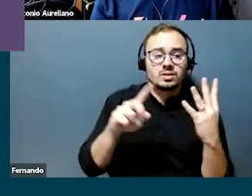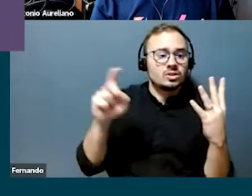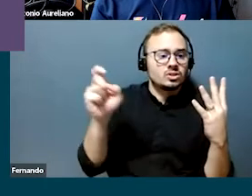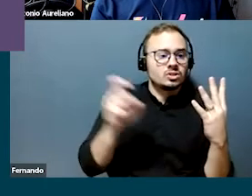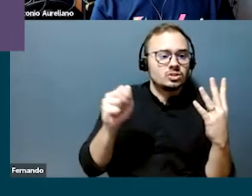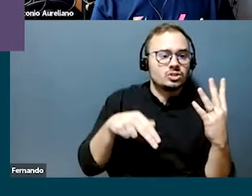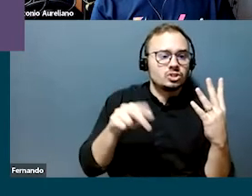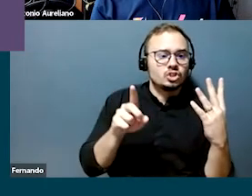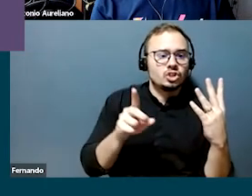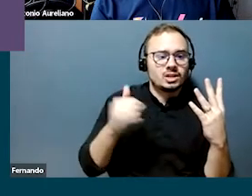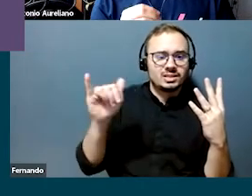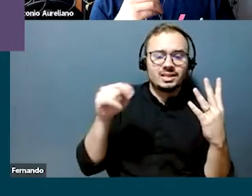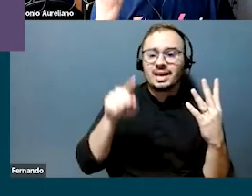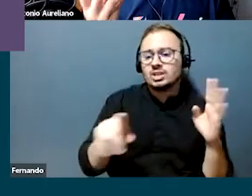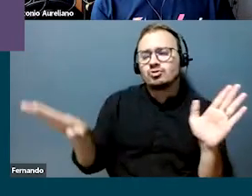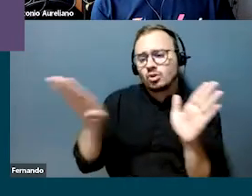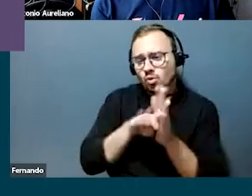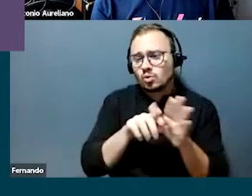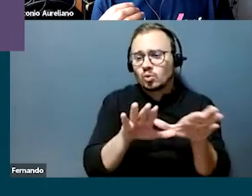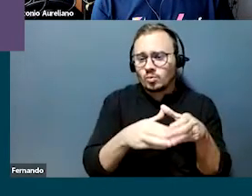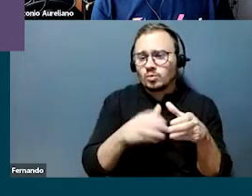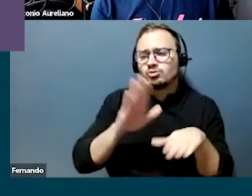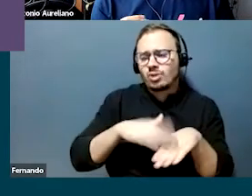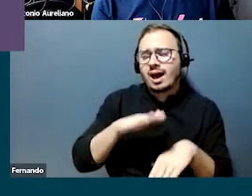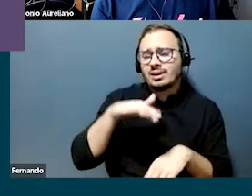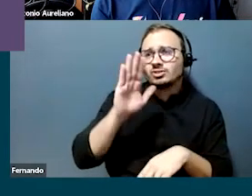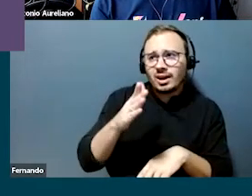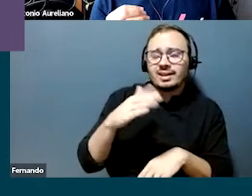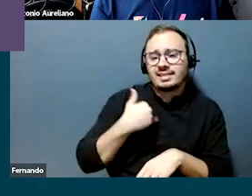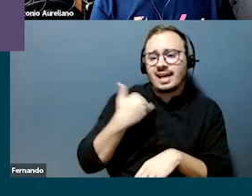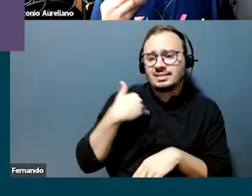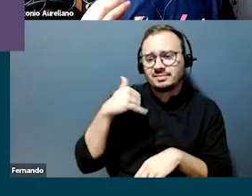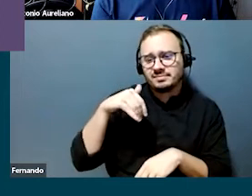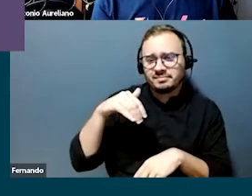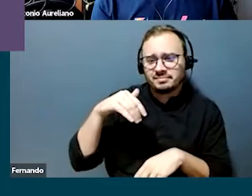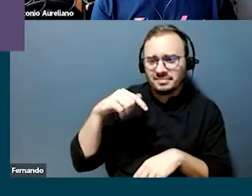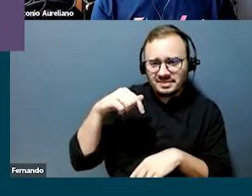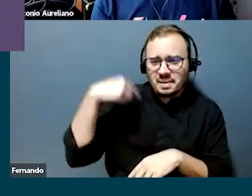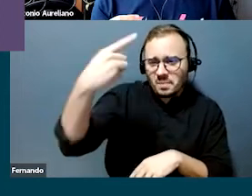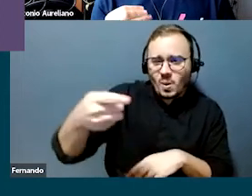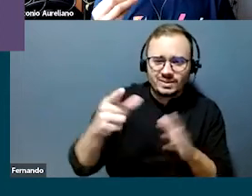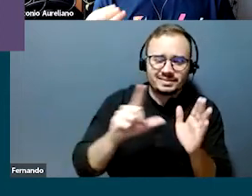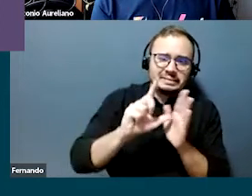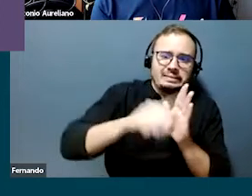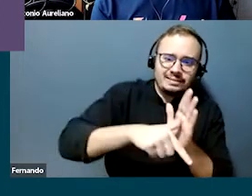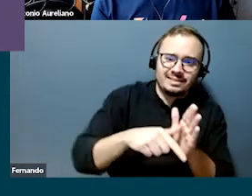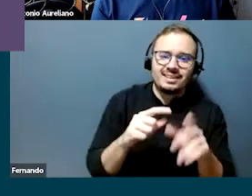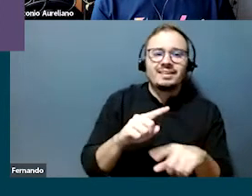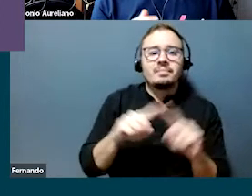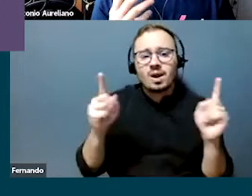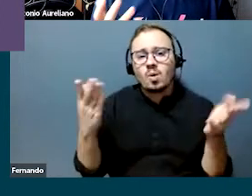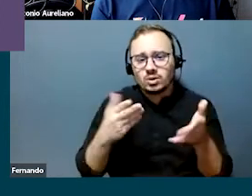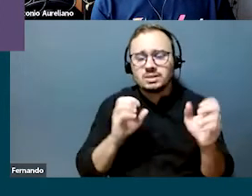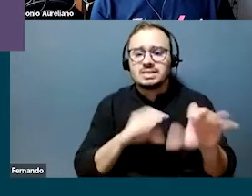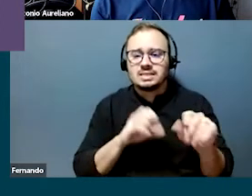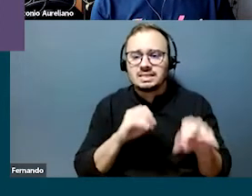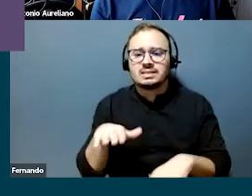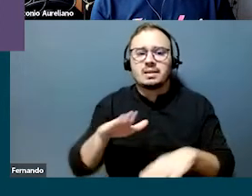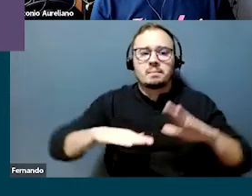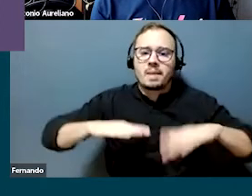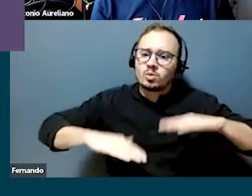Eroco Plantas, e Xande, que já chegou lá em Quebra-Baque maduro, já maior, mas teve a oportunidade e hoje é professor de percussão